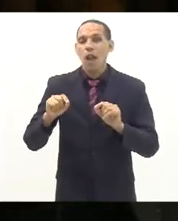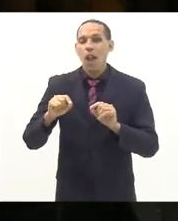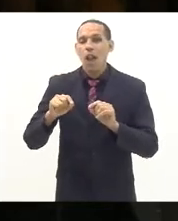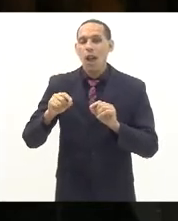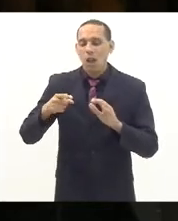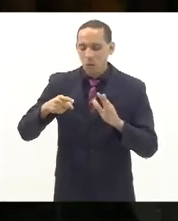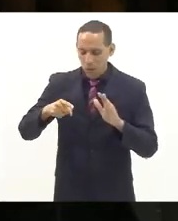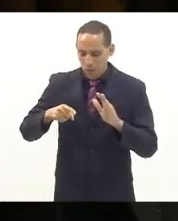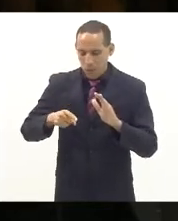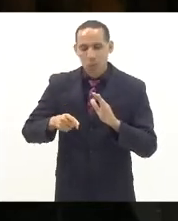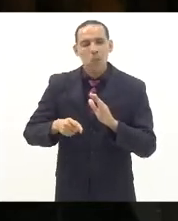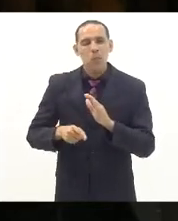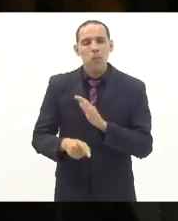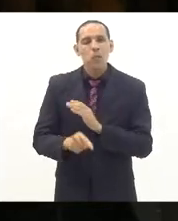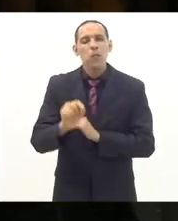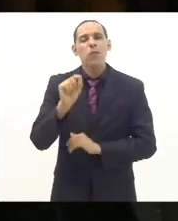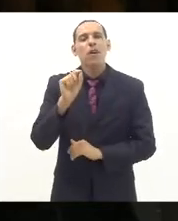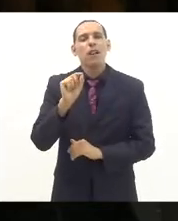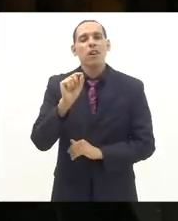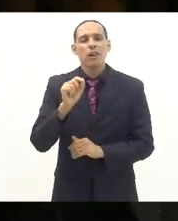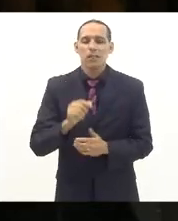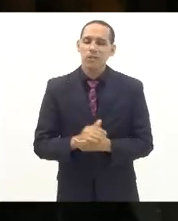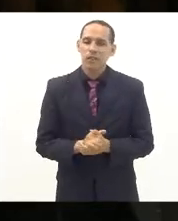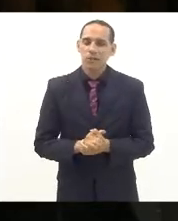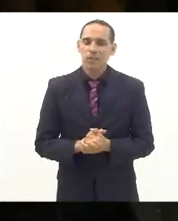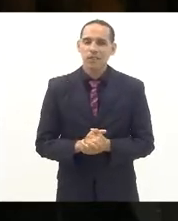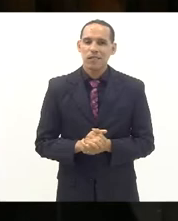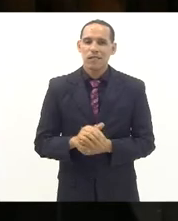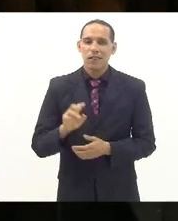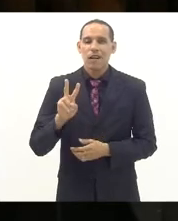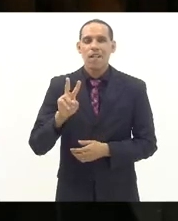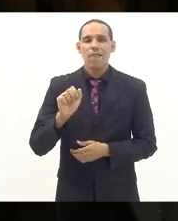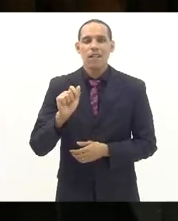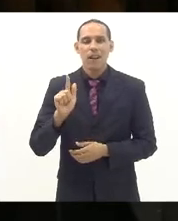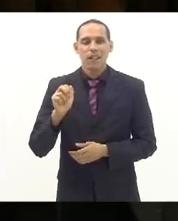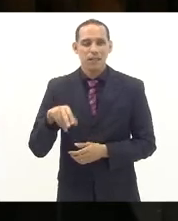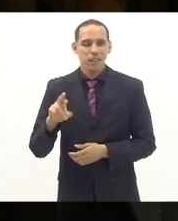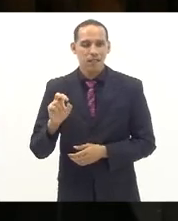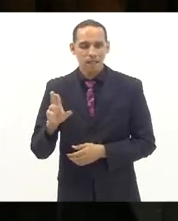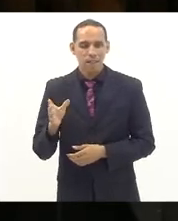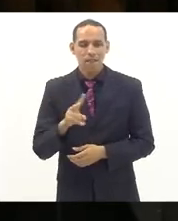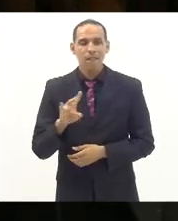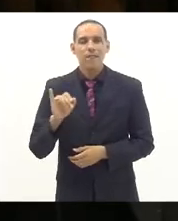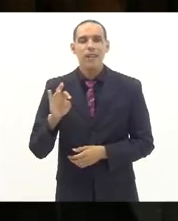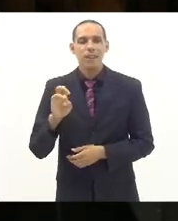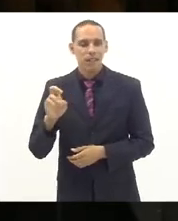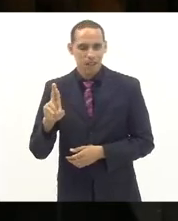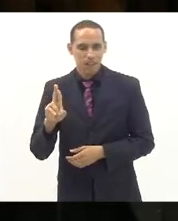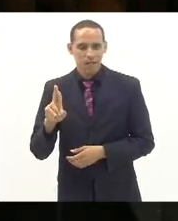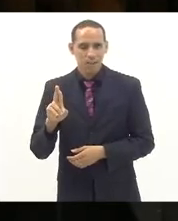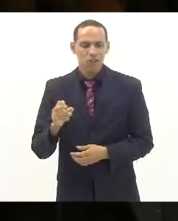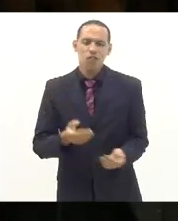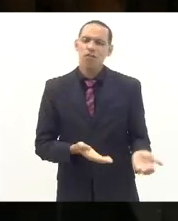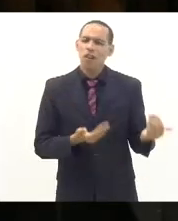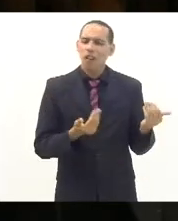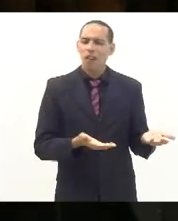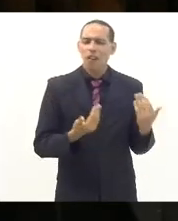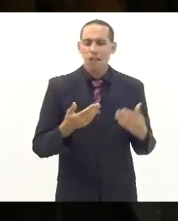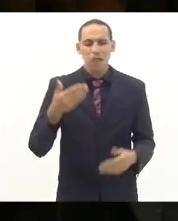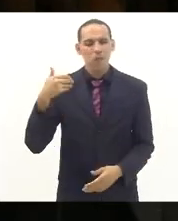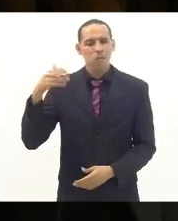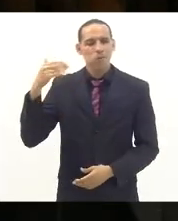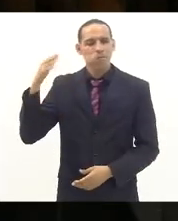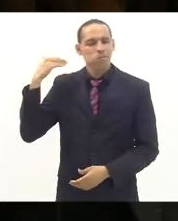e o senhor Wagner victer ainda era um jovem